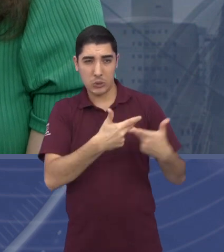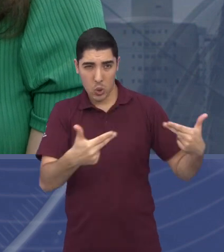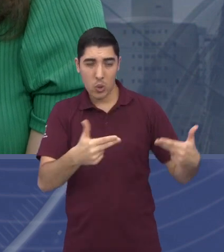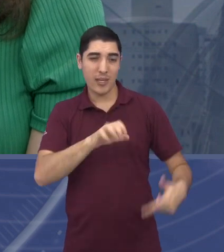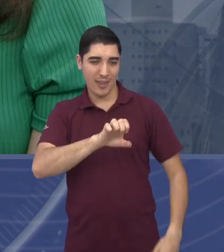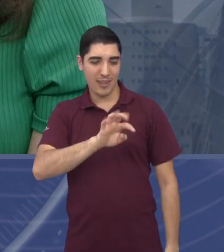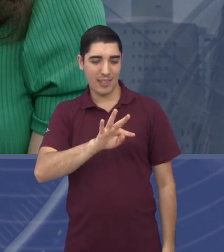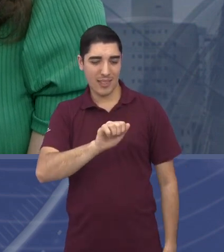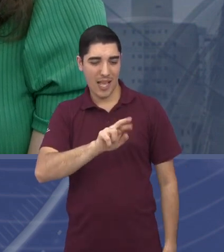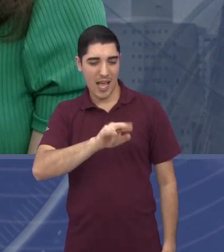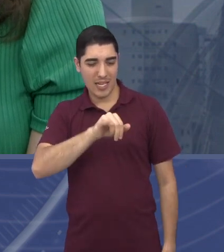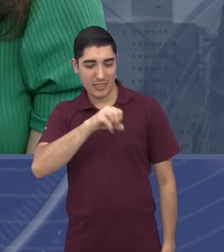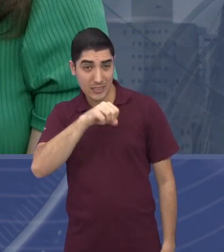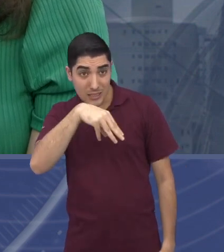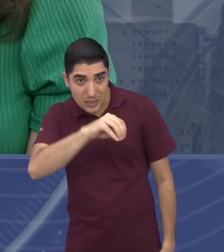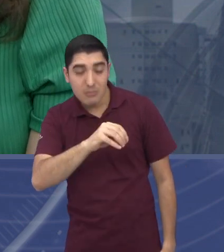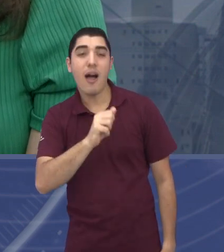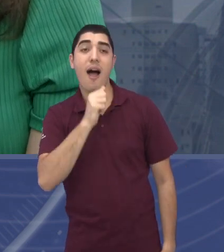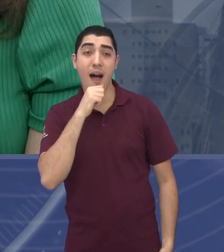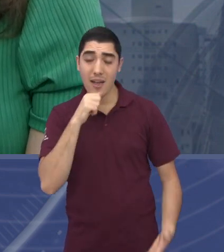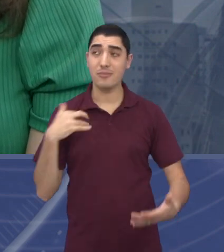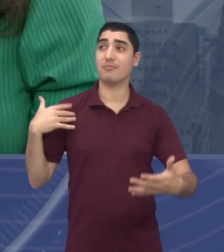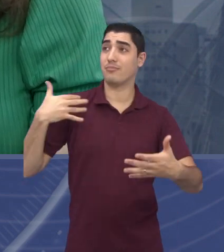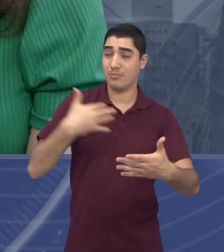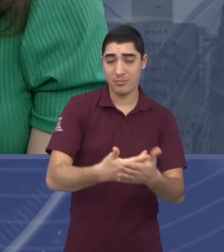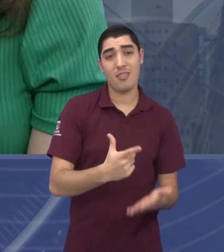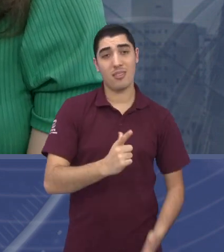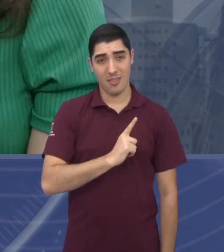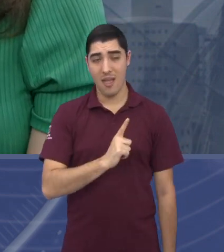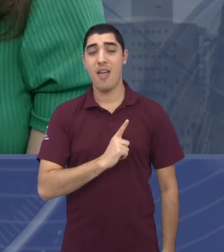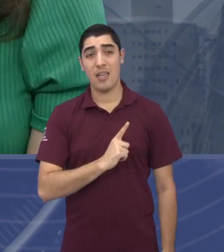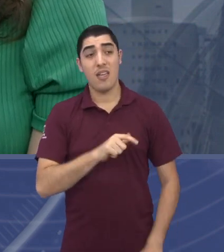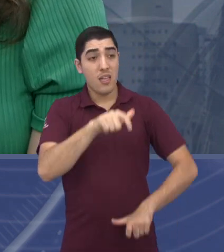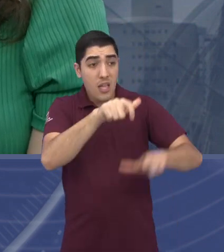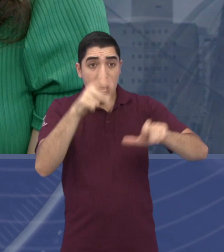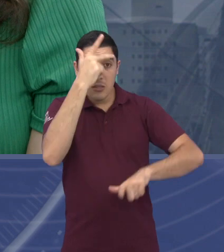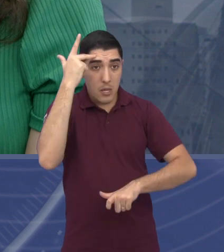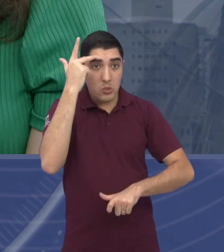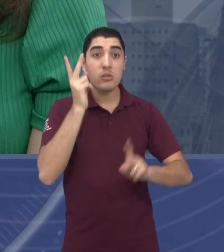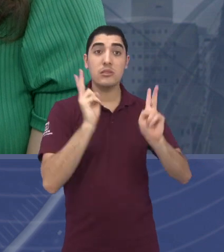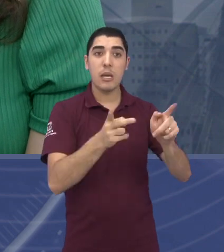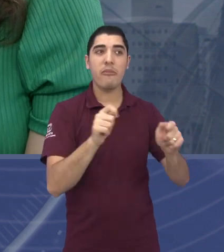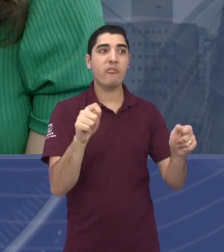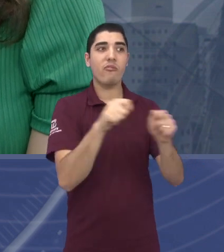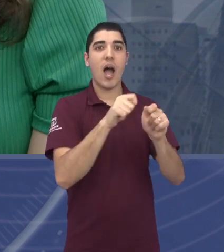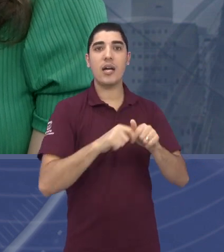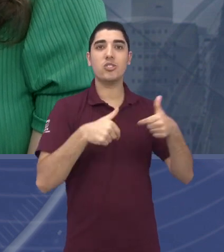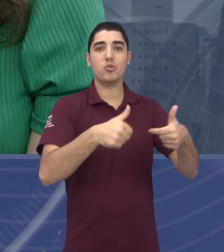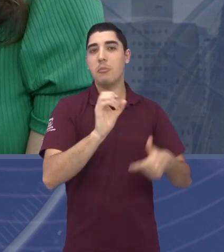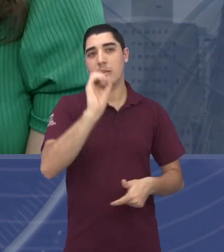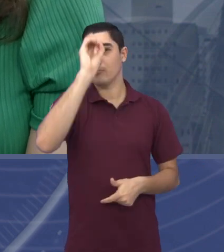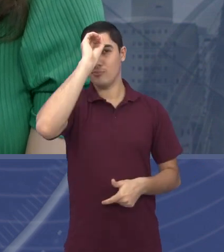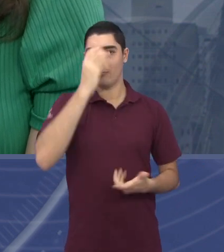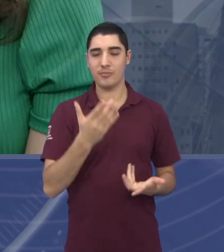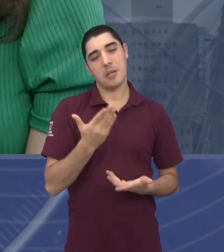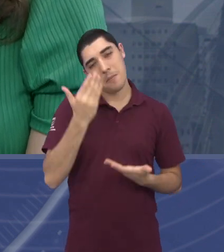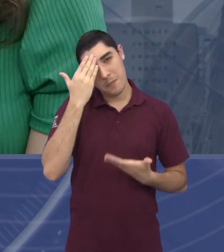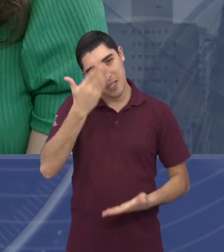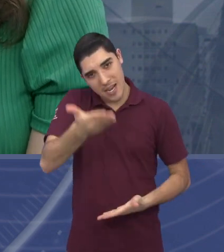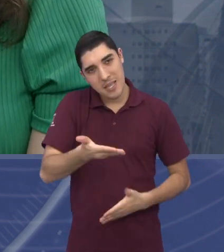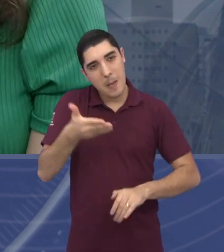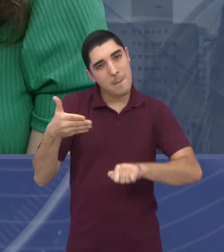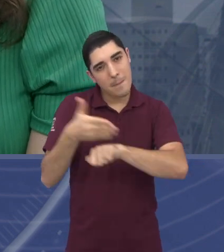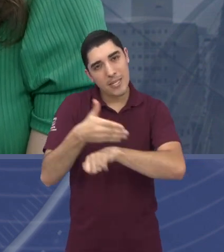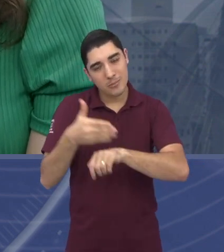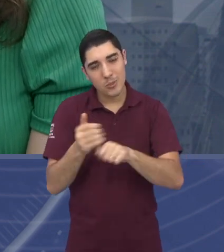mas ele existe no dia a dia, né? Muitas vezes as pessoas praticam e não sabem que estão praticando. Carol, muito obrigada